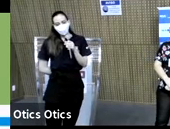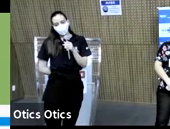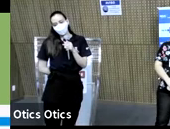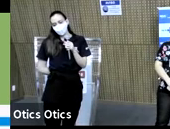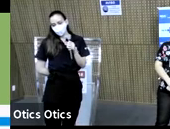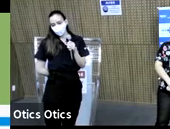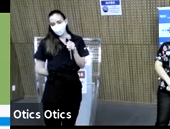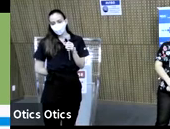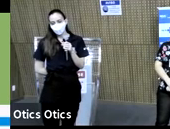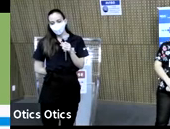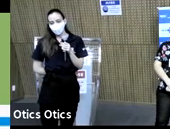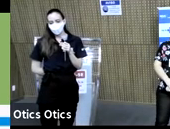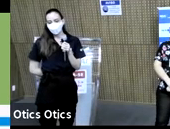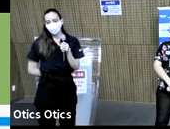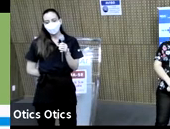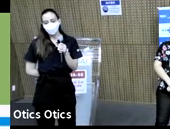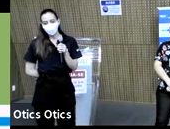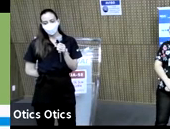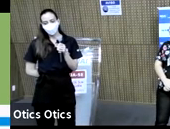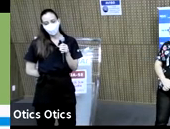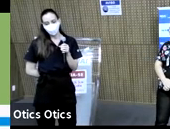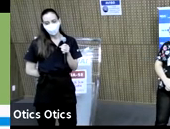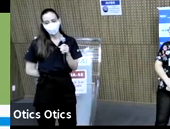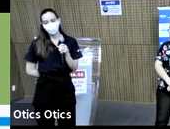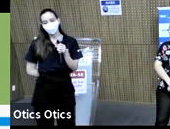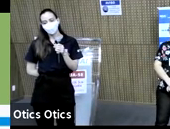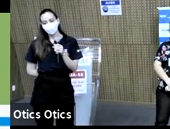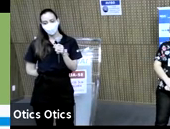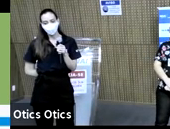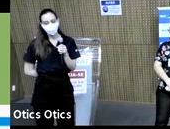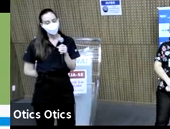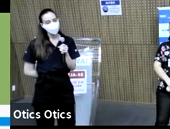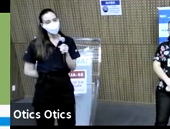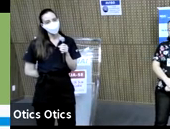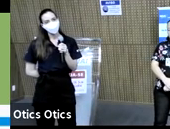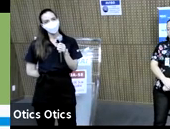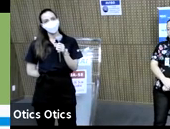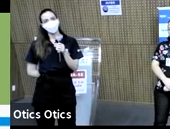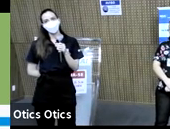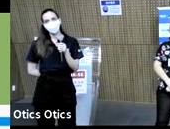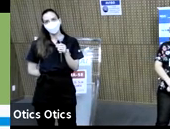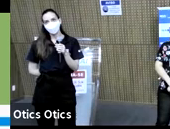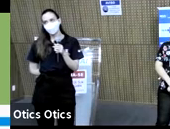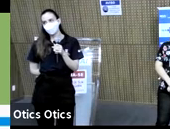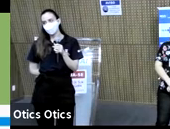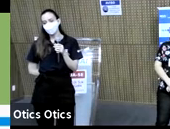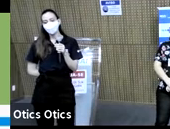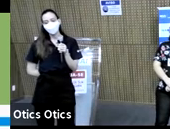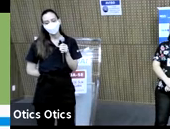Saúde do idoso. Nós tivemos 32% de acompanhamento em 2020, 40% no primeiro